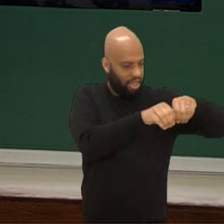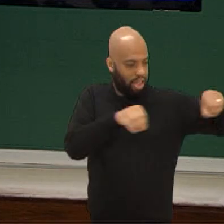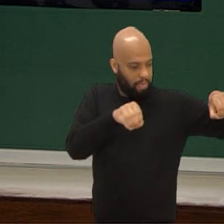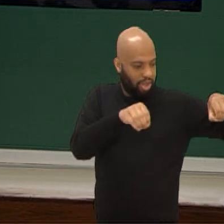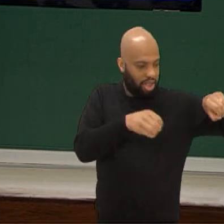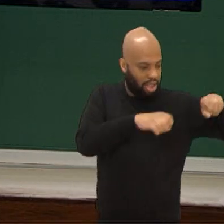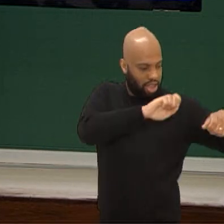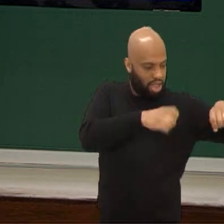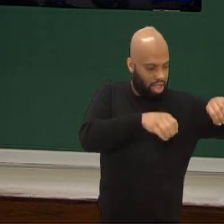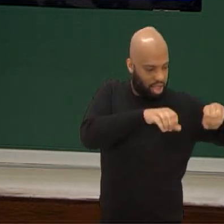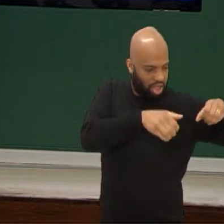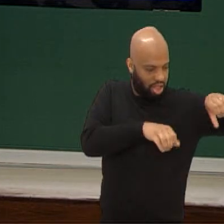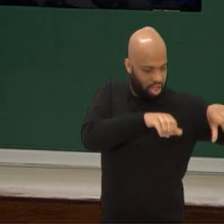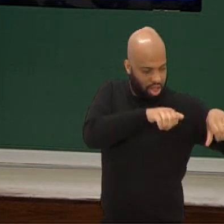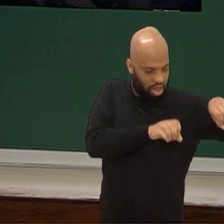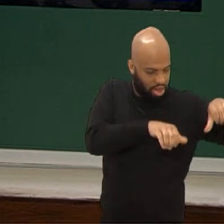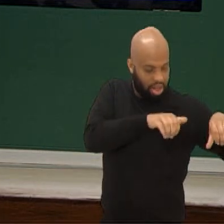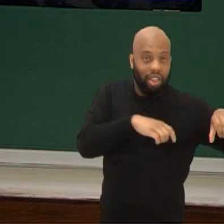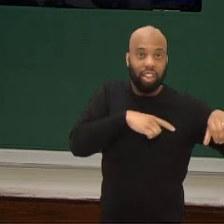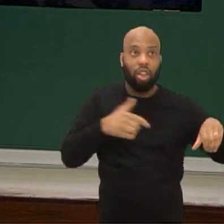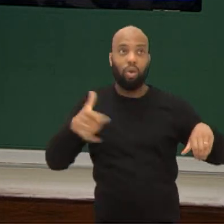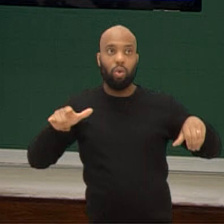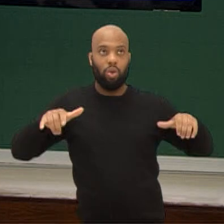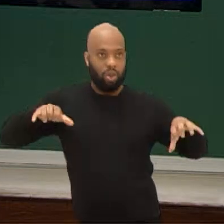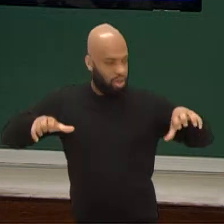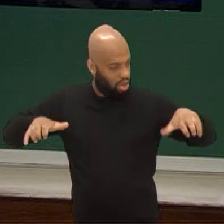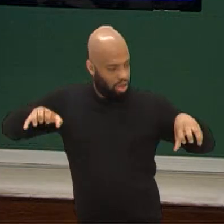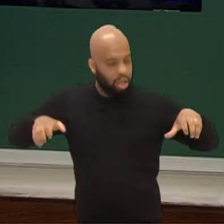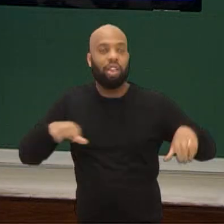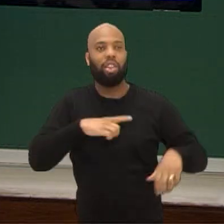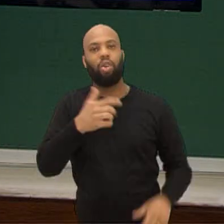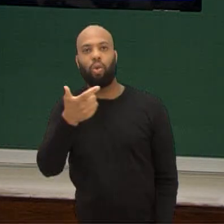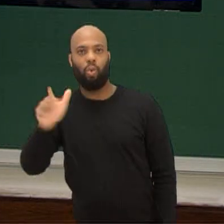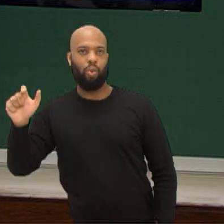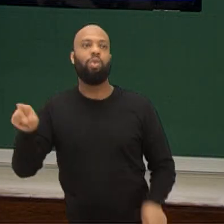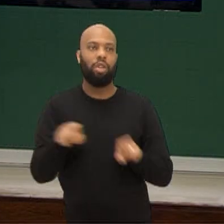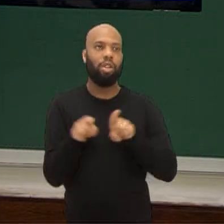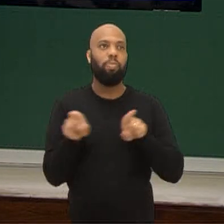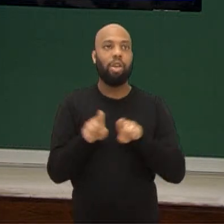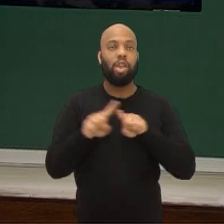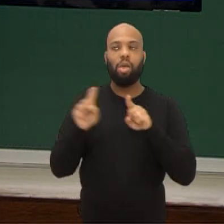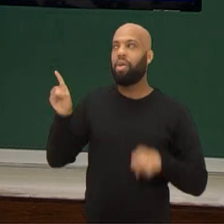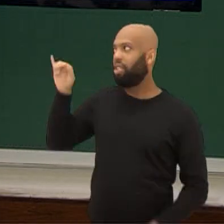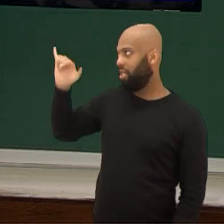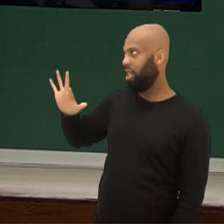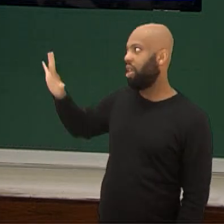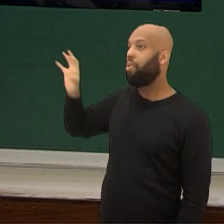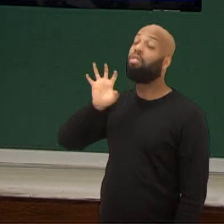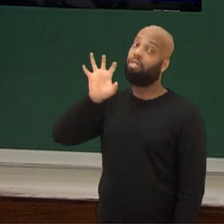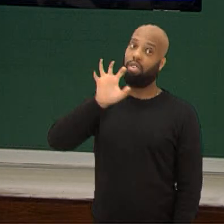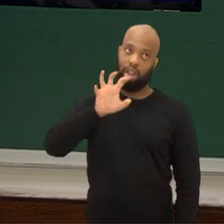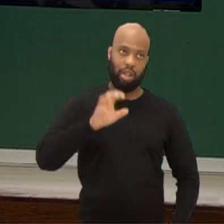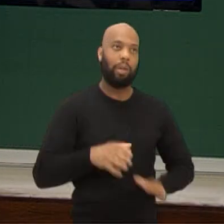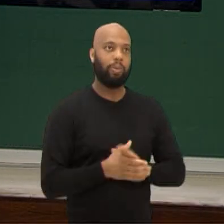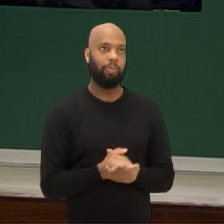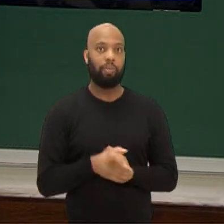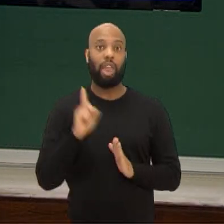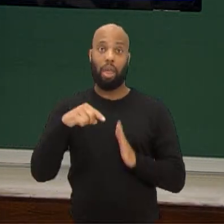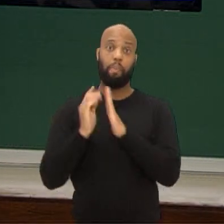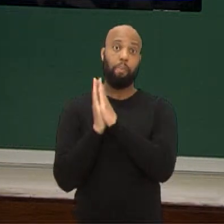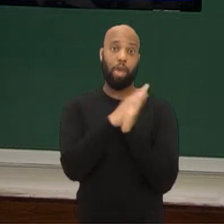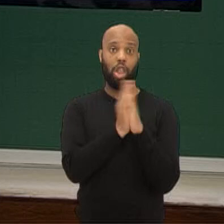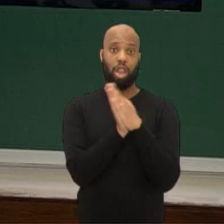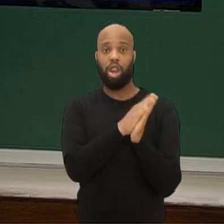as marionetes ali, né? Tem outros tipos de fantoche também, né? Que eu vou falar para vocês, mas a imagem que nós temos é essa daí. Então, ele